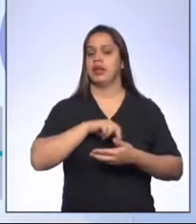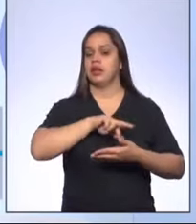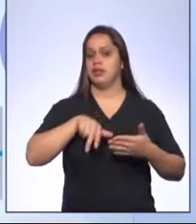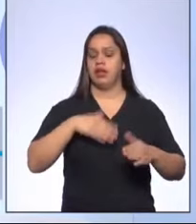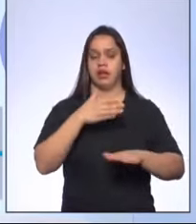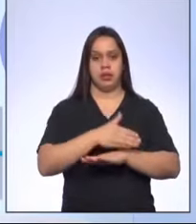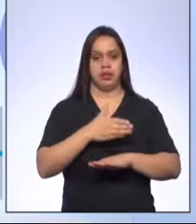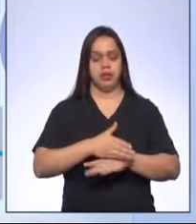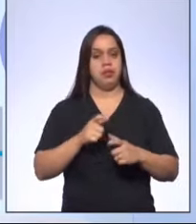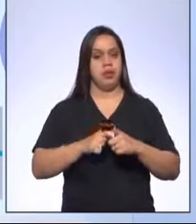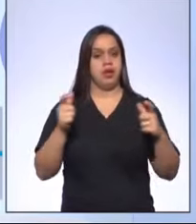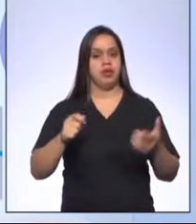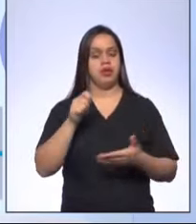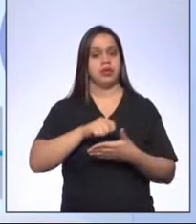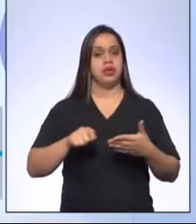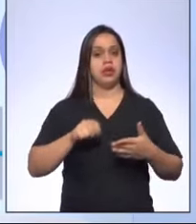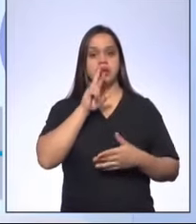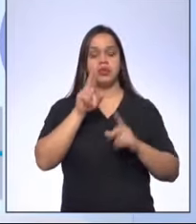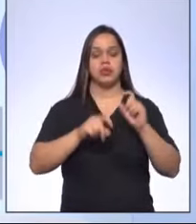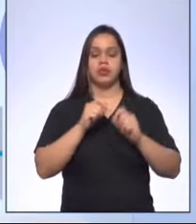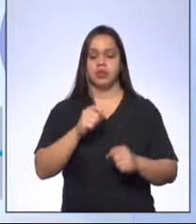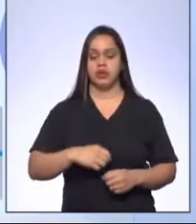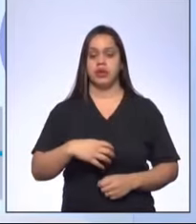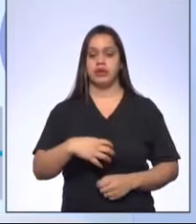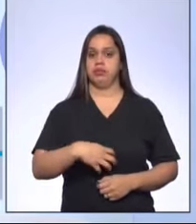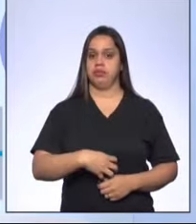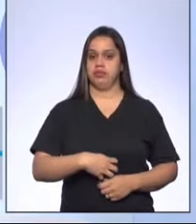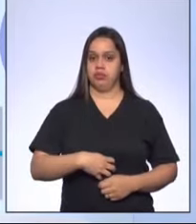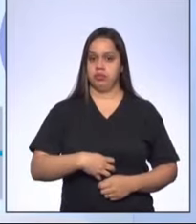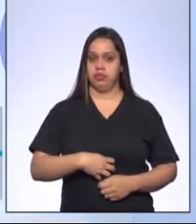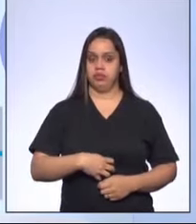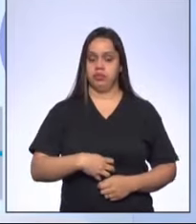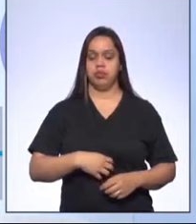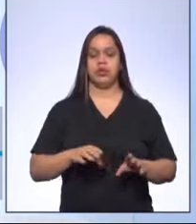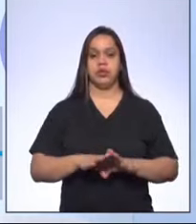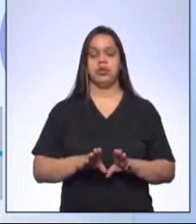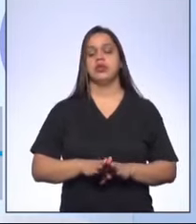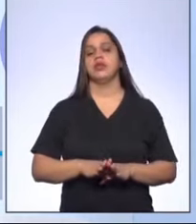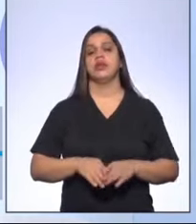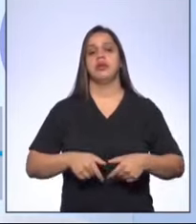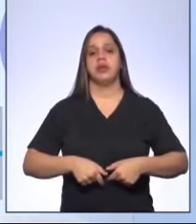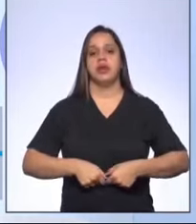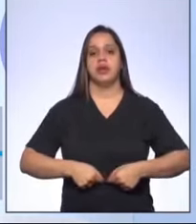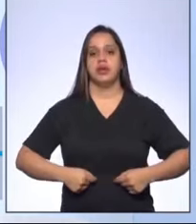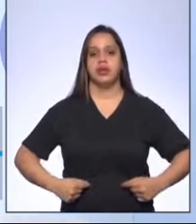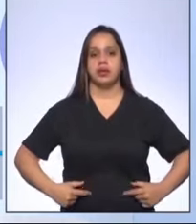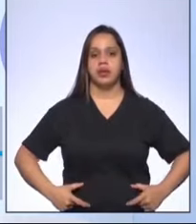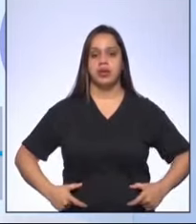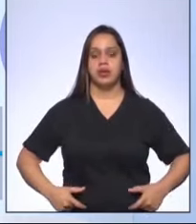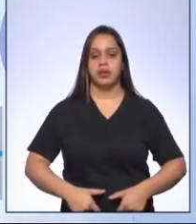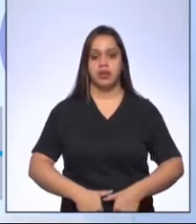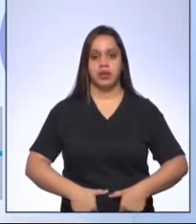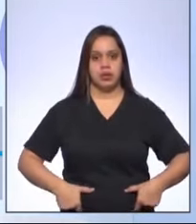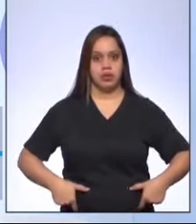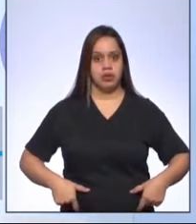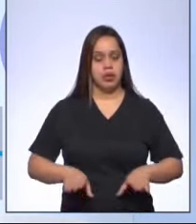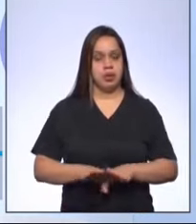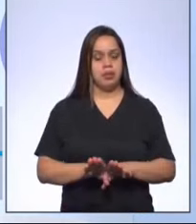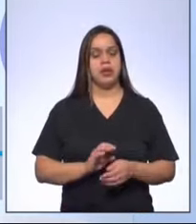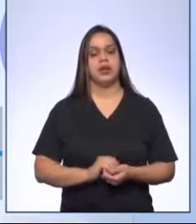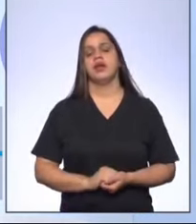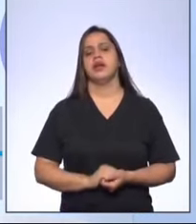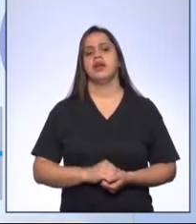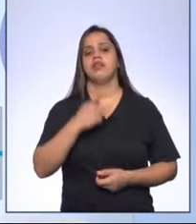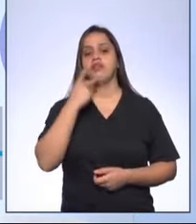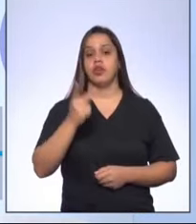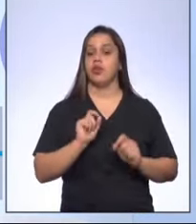maioria escreveu estômago e intestino. Teve uma confusãozinha aí do